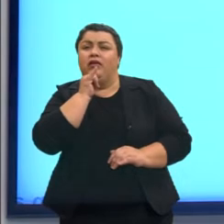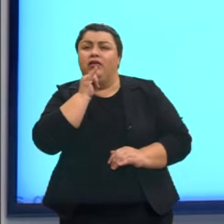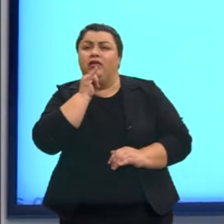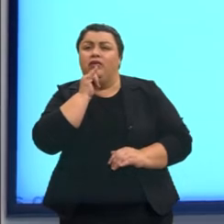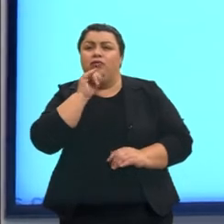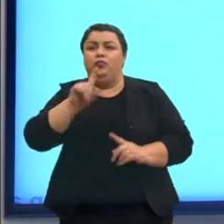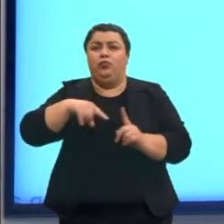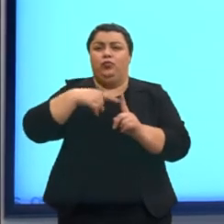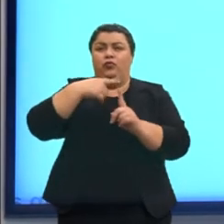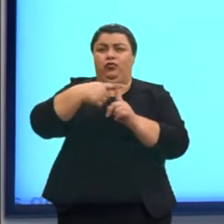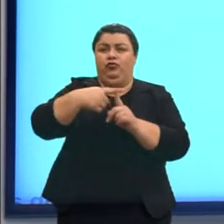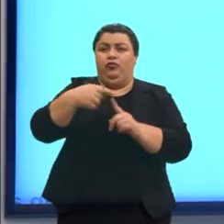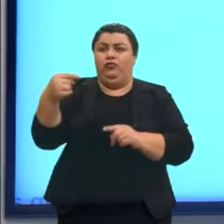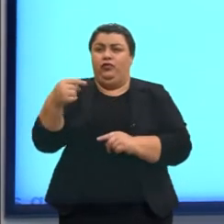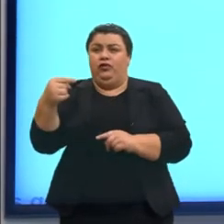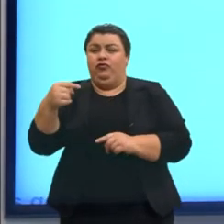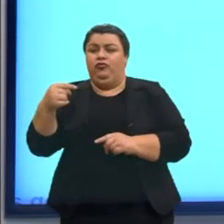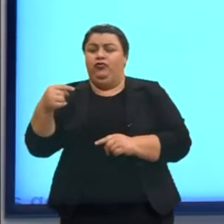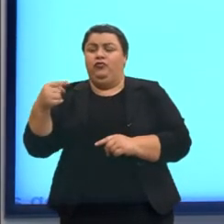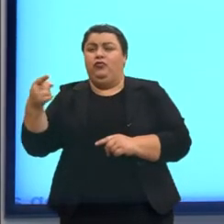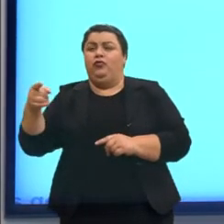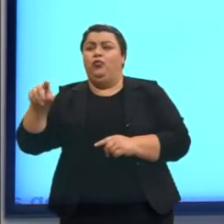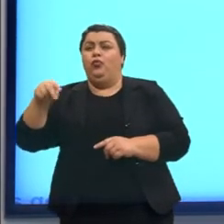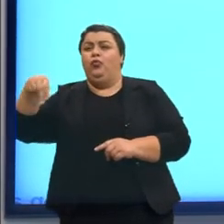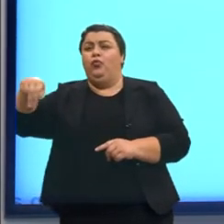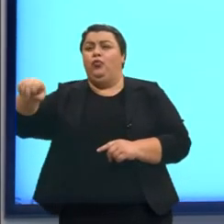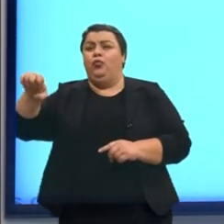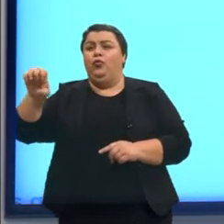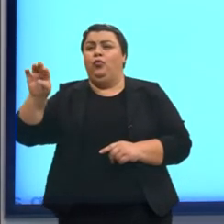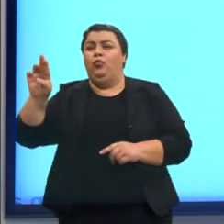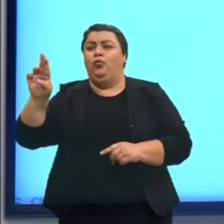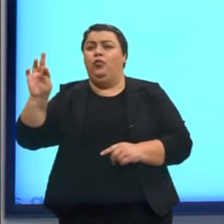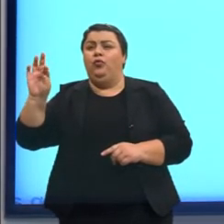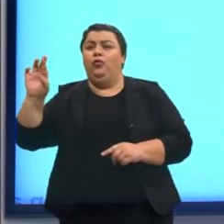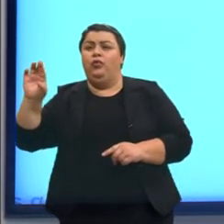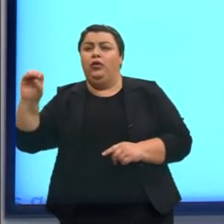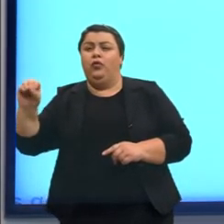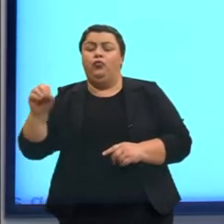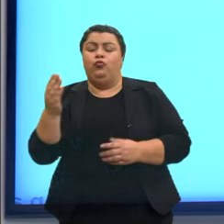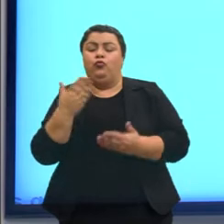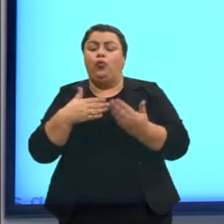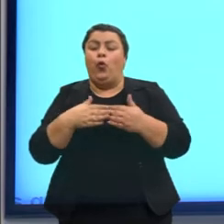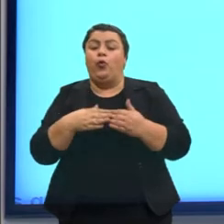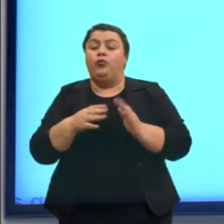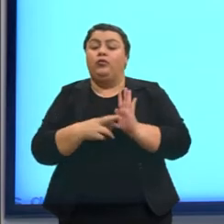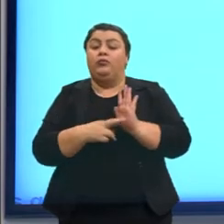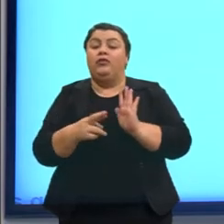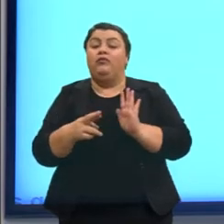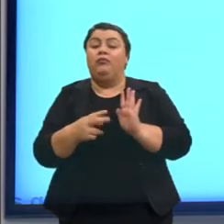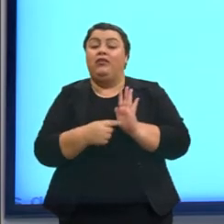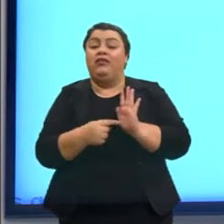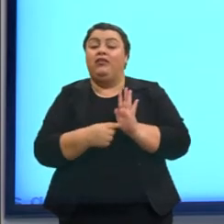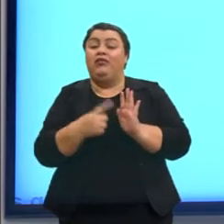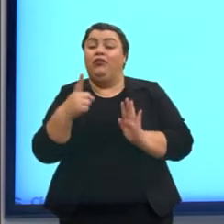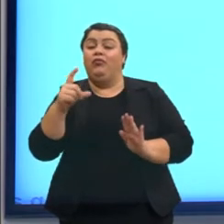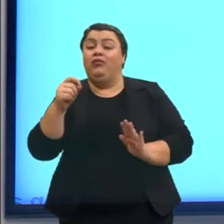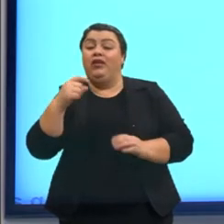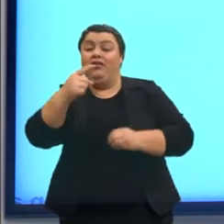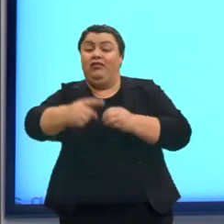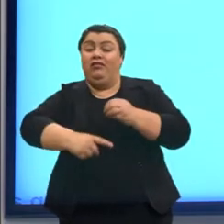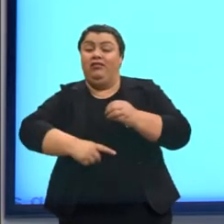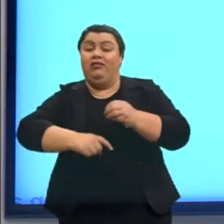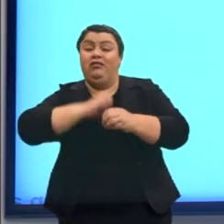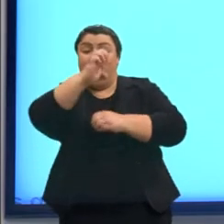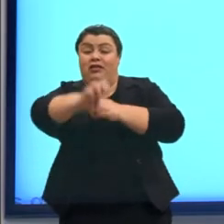positivo ou negativo eo neutro tá todos eles apresentam 10 elétrons porque o meu número